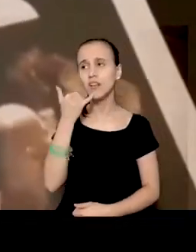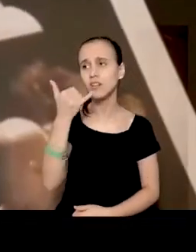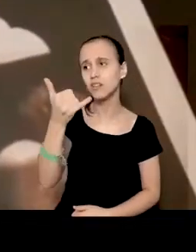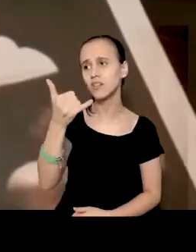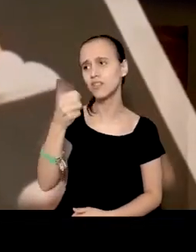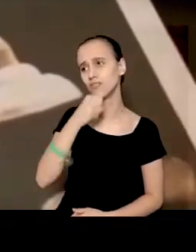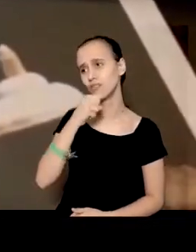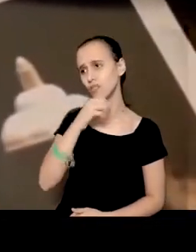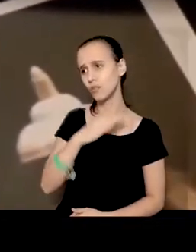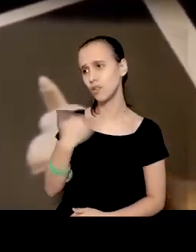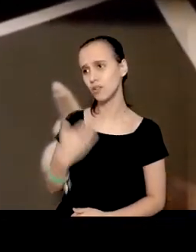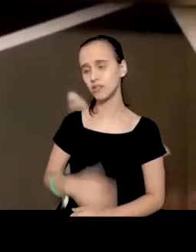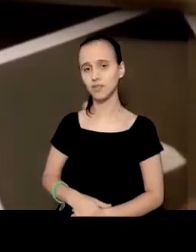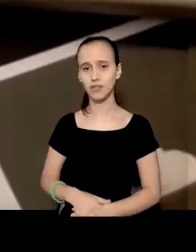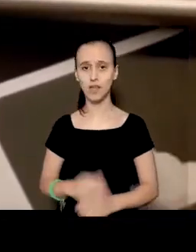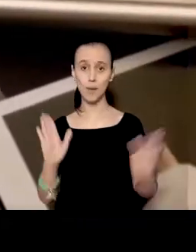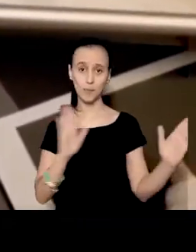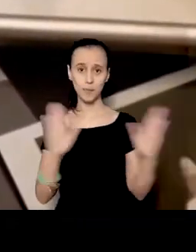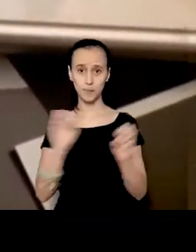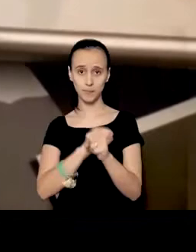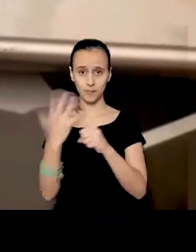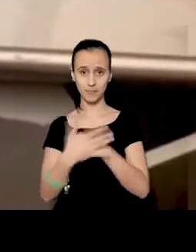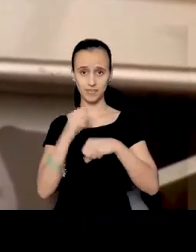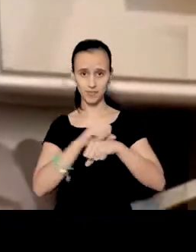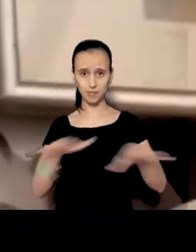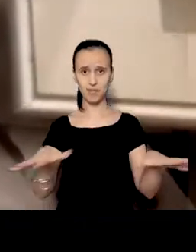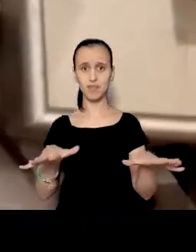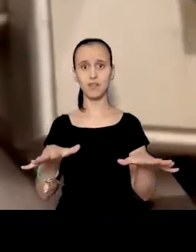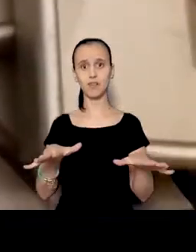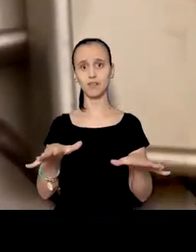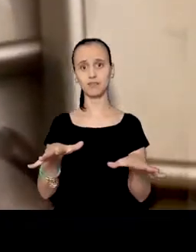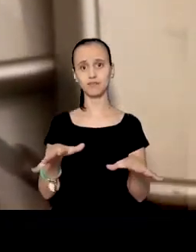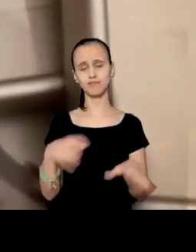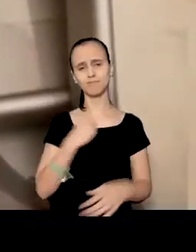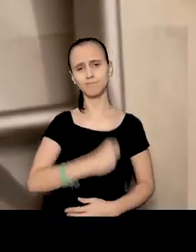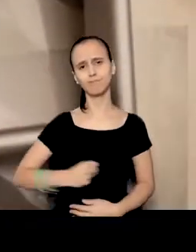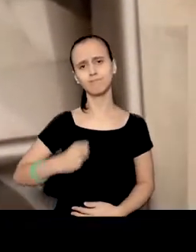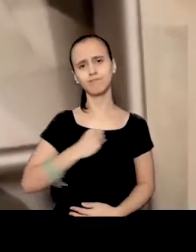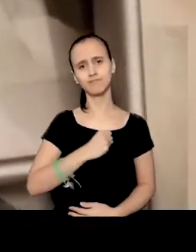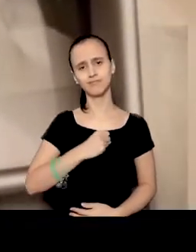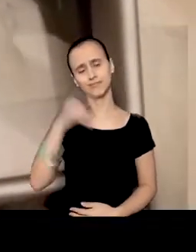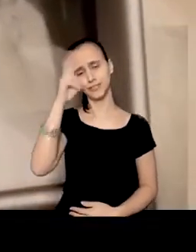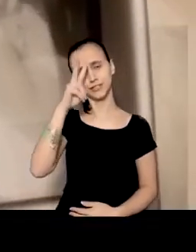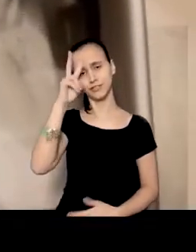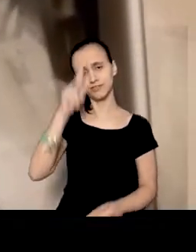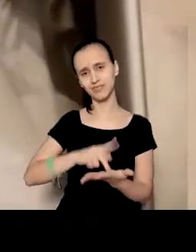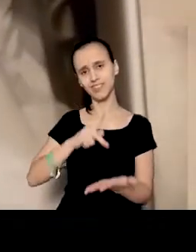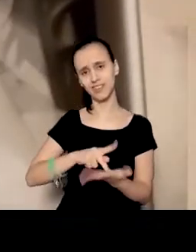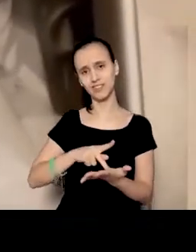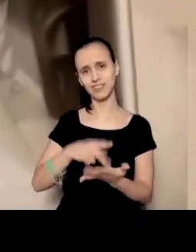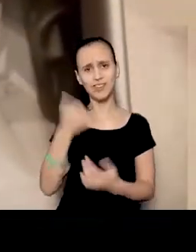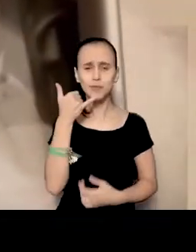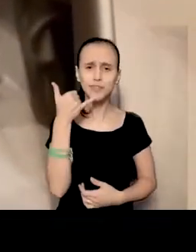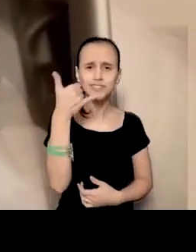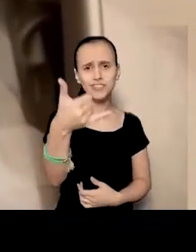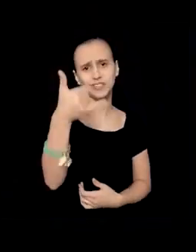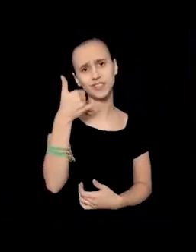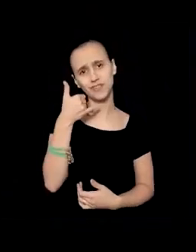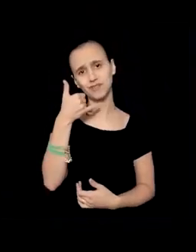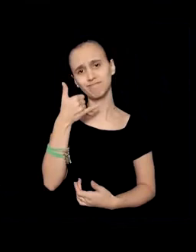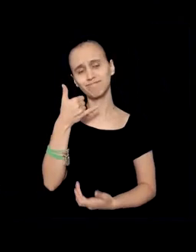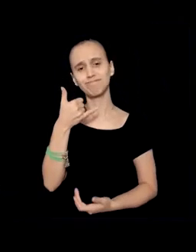se reaproximou. Essa é a história. Essa é a história. Quando você fica velho, você quer voltar pra casa. Mesmo a gente falando mais por telefone do que normalmente